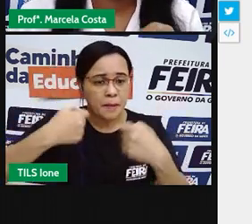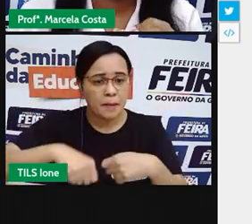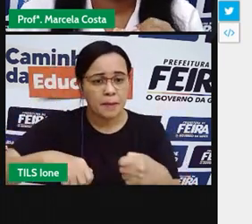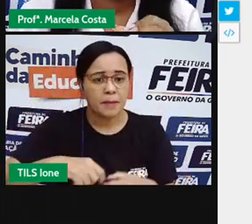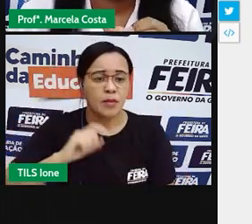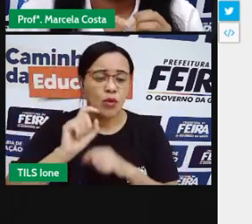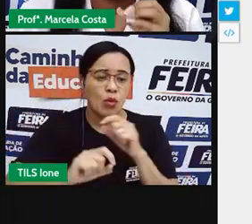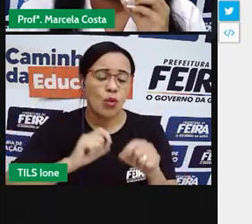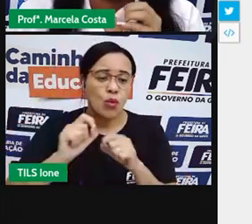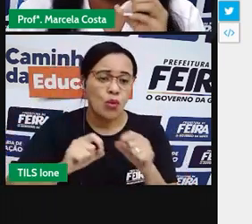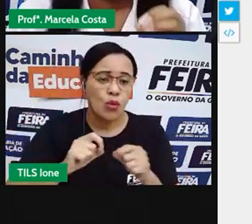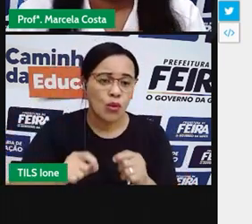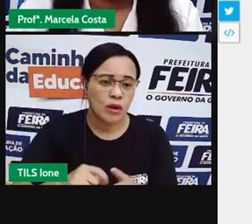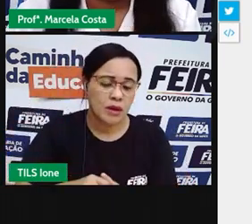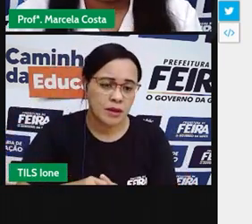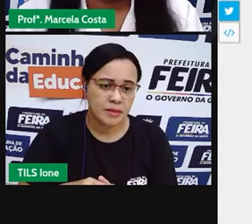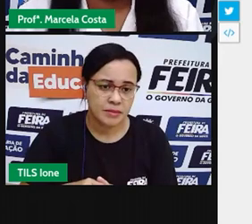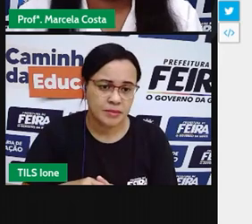que